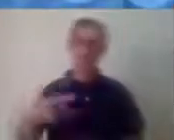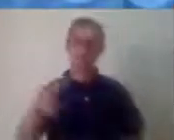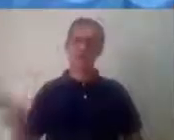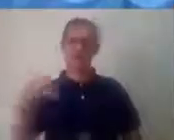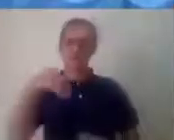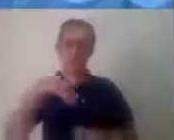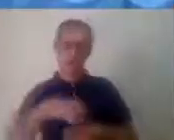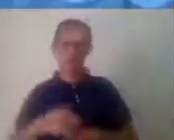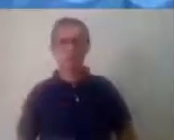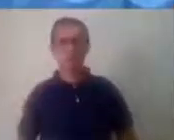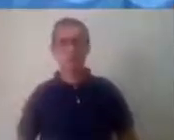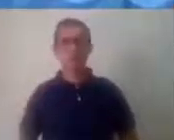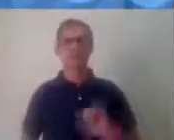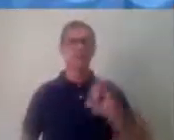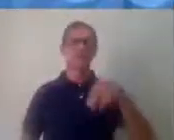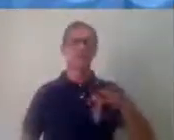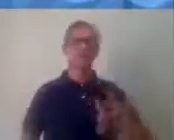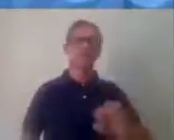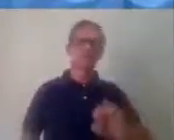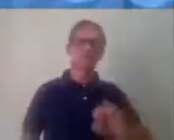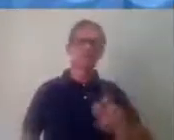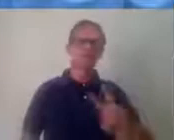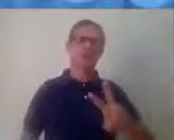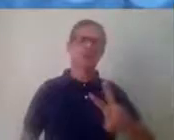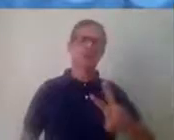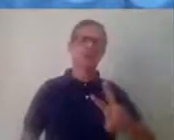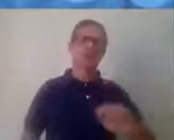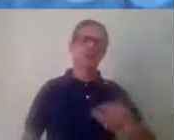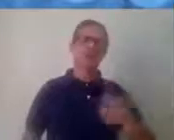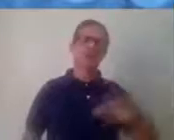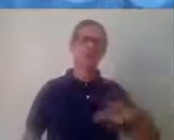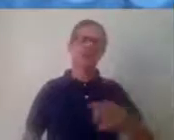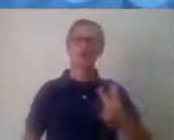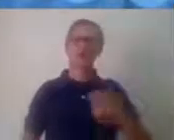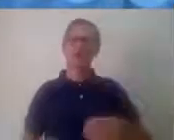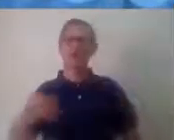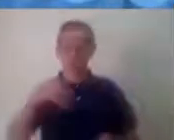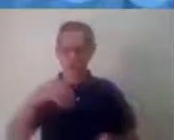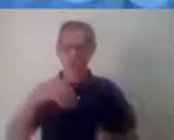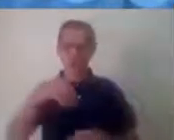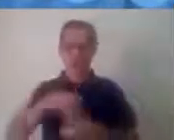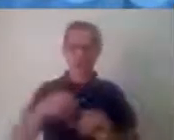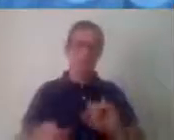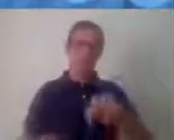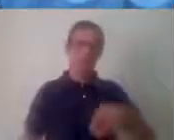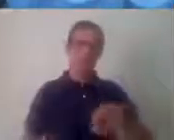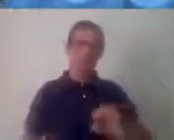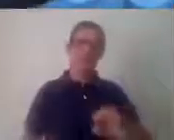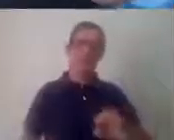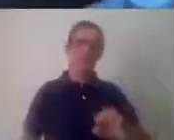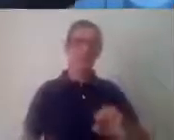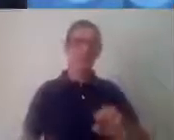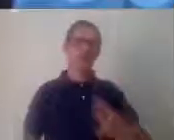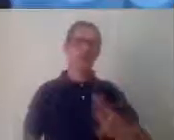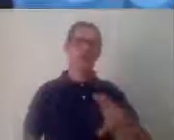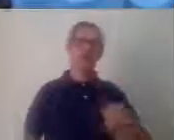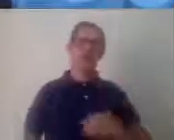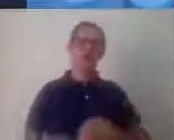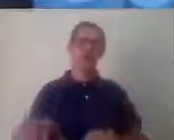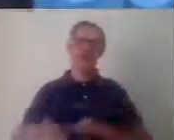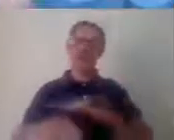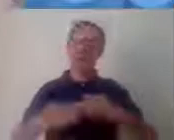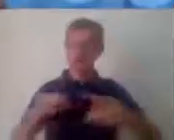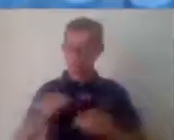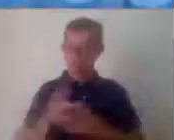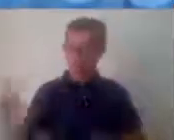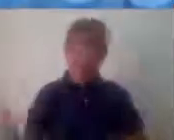dentro de um intervalo. Mínimo local, dentro de um intervalo. Agora, máximo absoluto é o maior